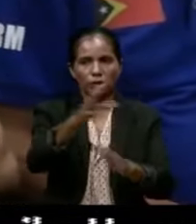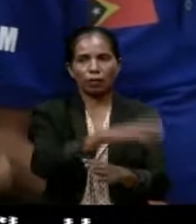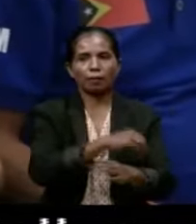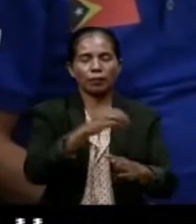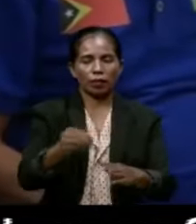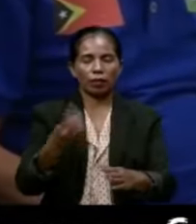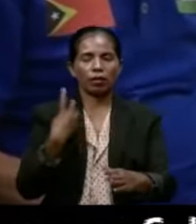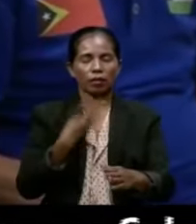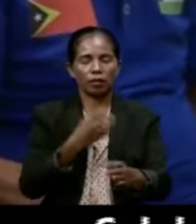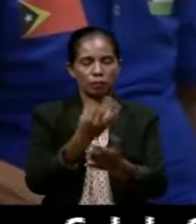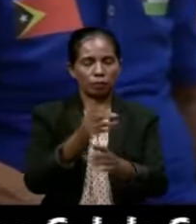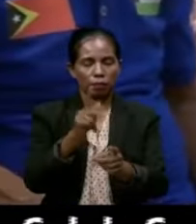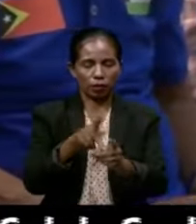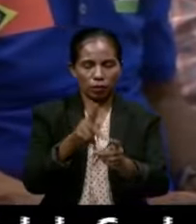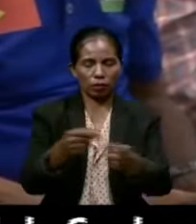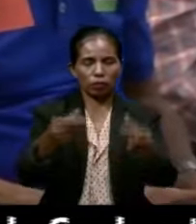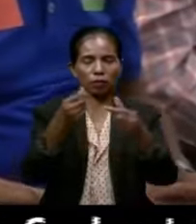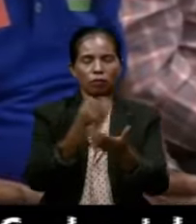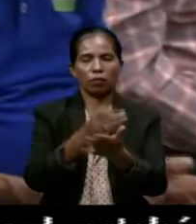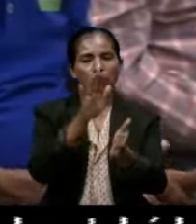nebe durante ne, for receita, a menos zona.